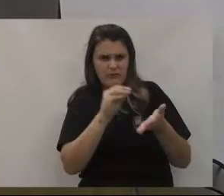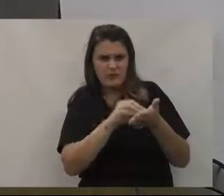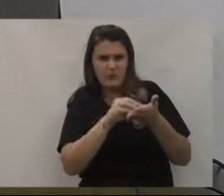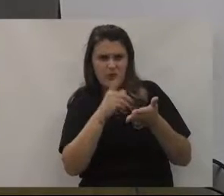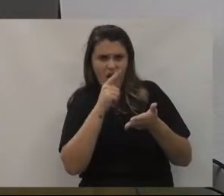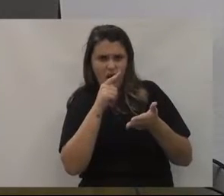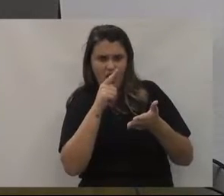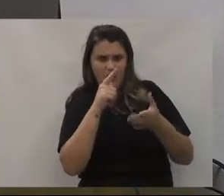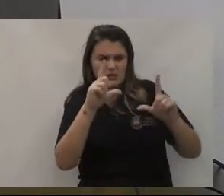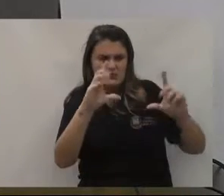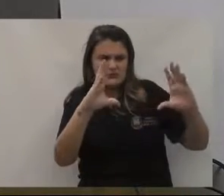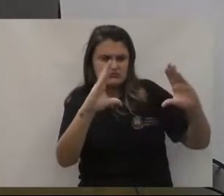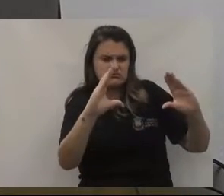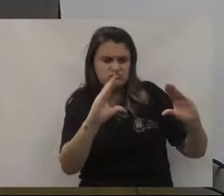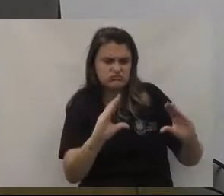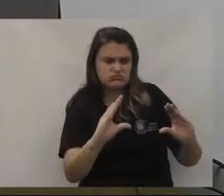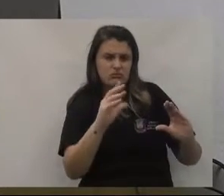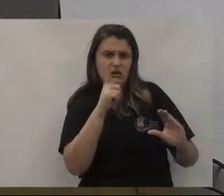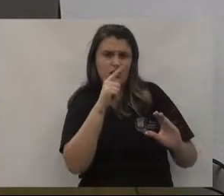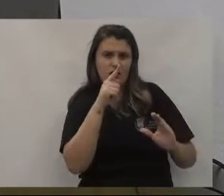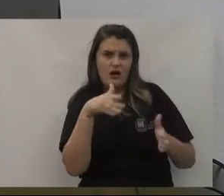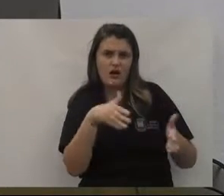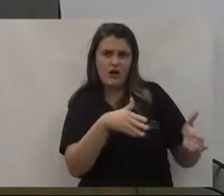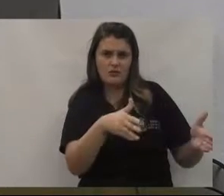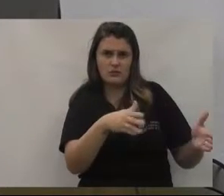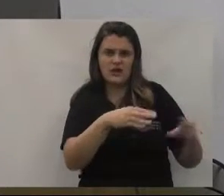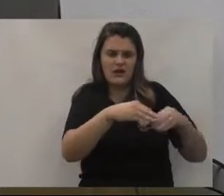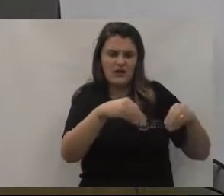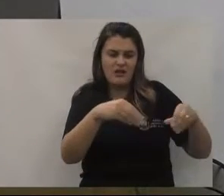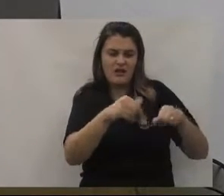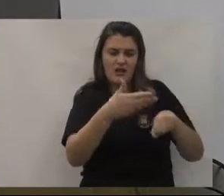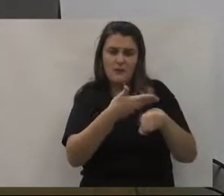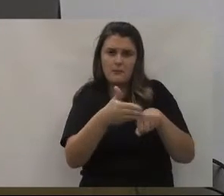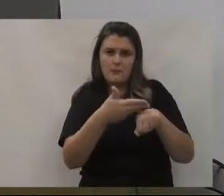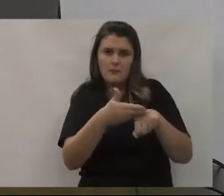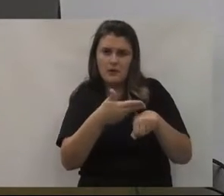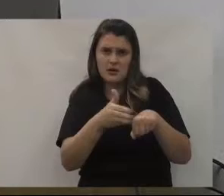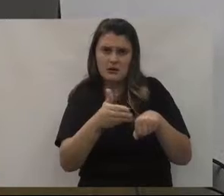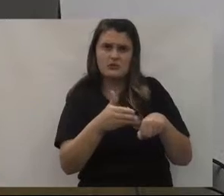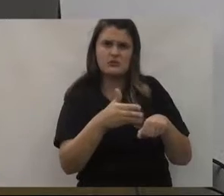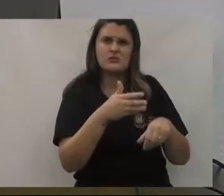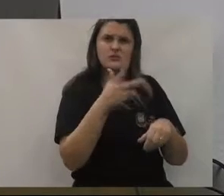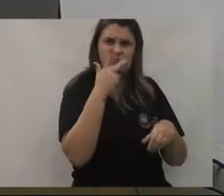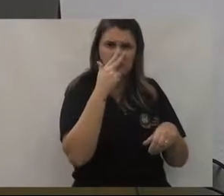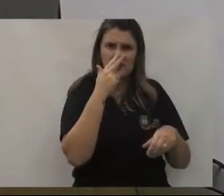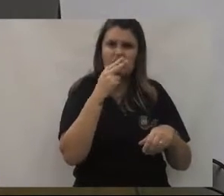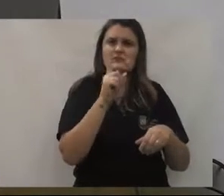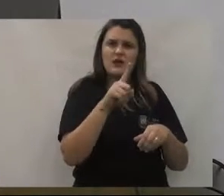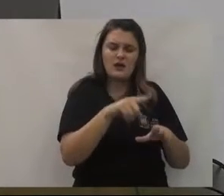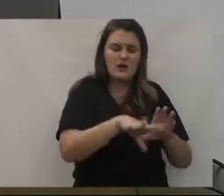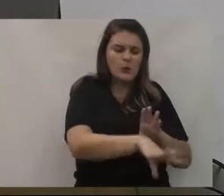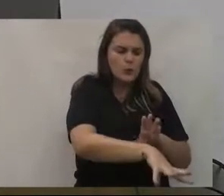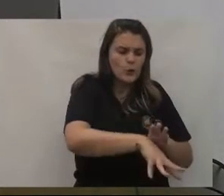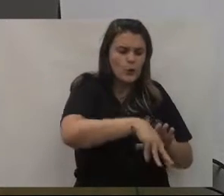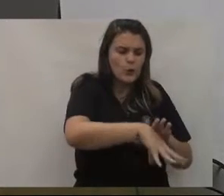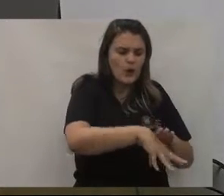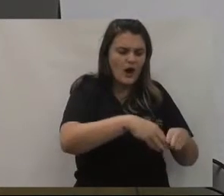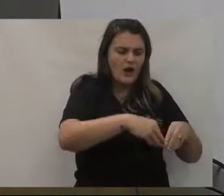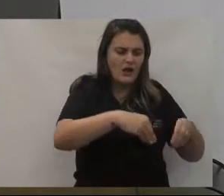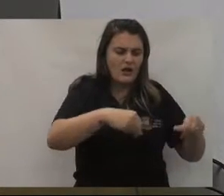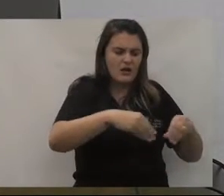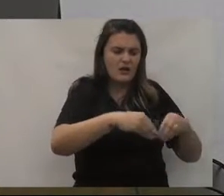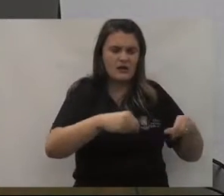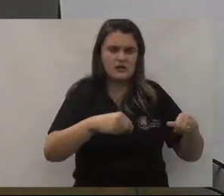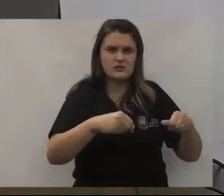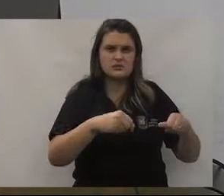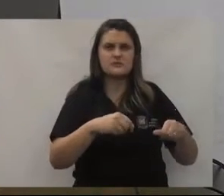é em função dessa extração de areia irregular. Aquela areia branca que os senhores vêem nos montes por aí, é extraída do fundo, porque a areia tem uma cor de areia,